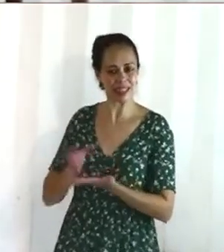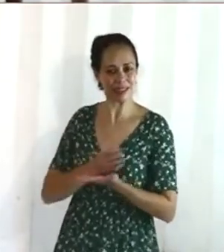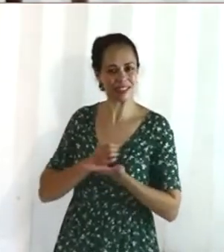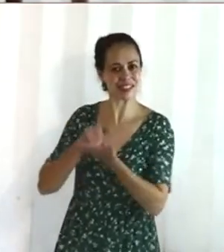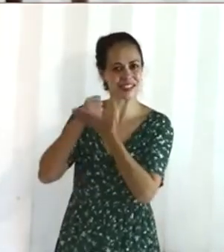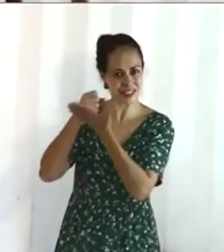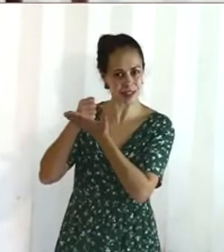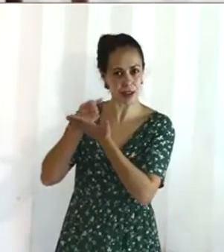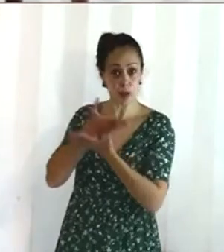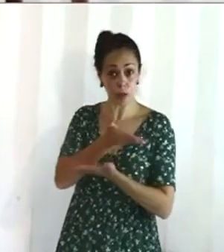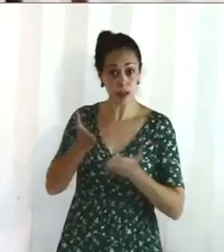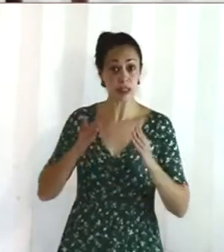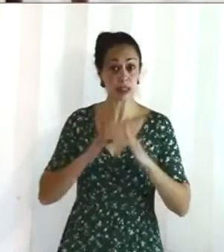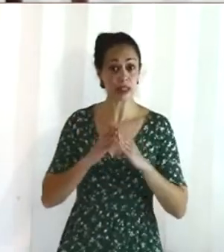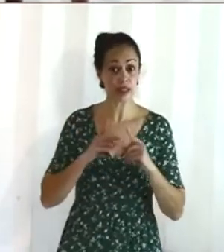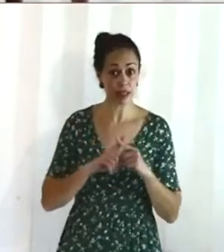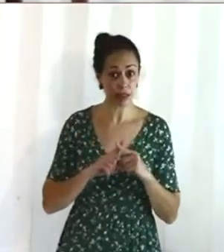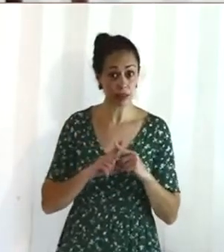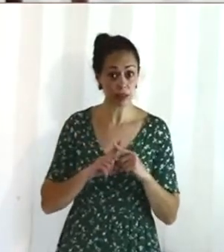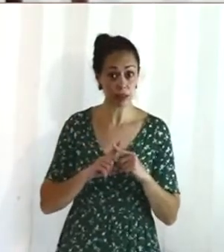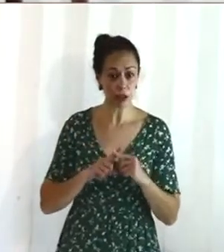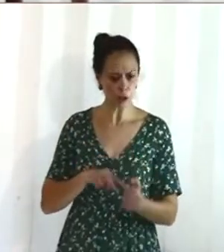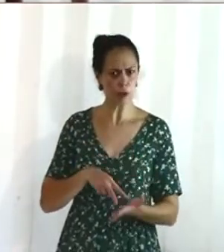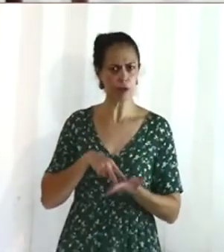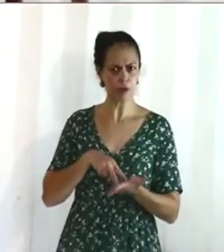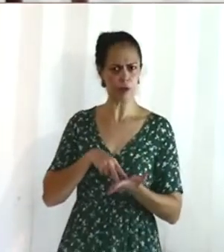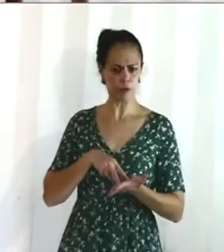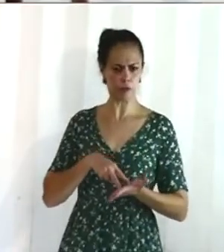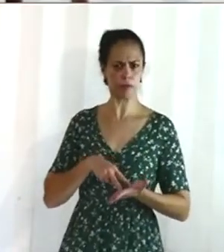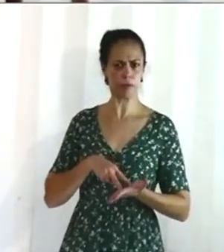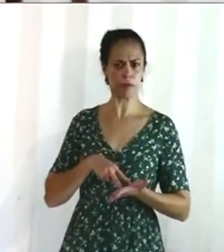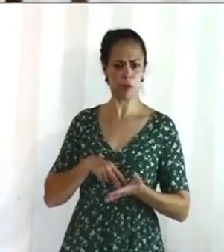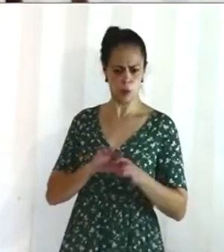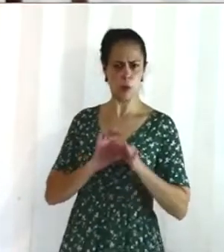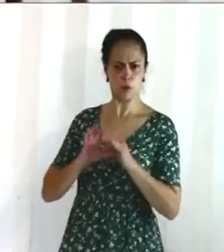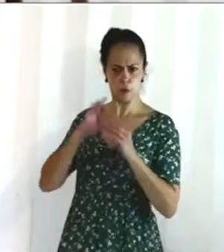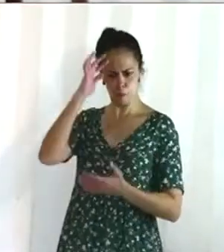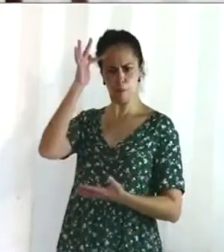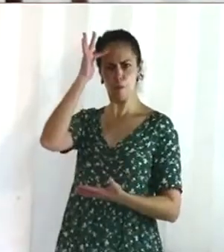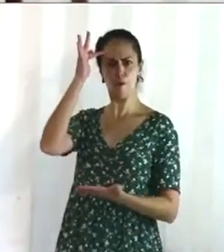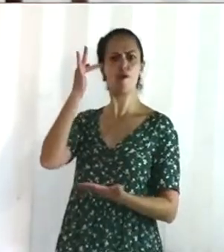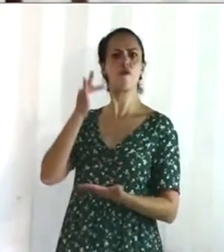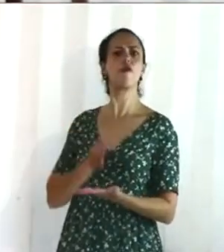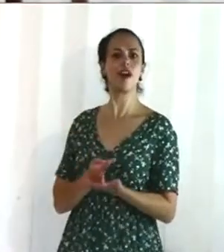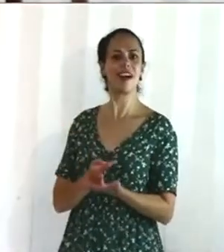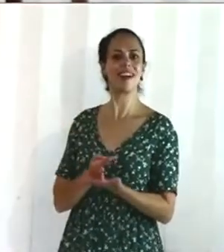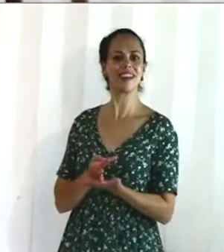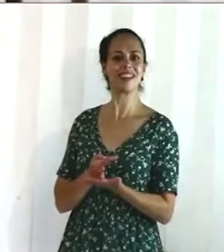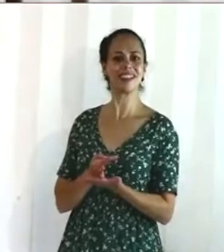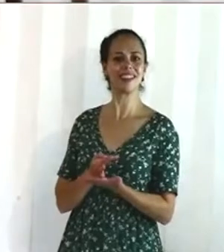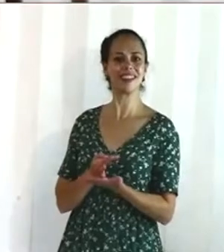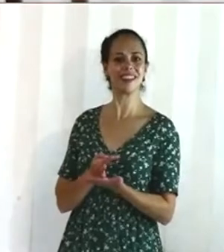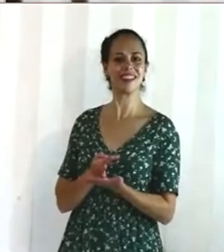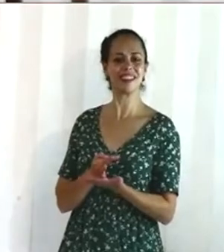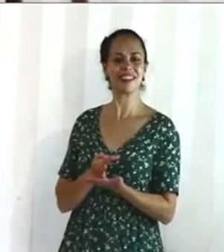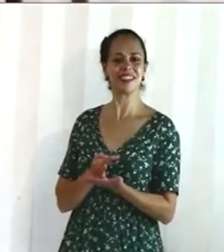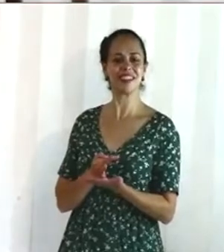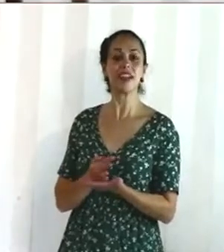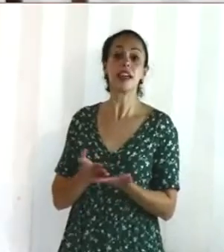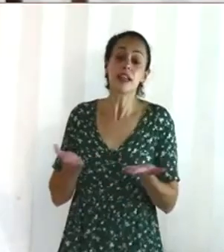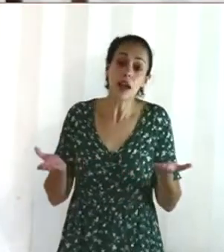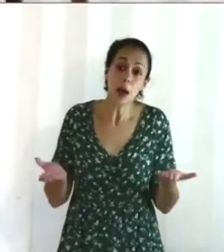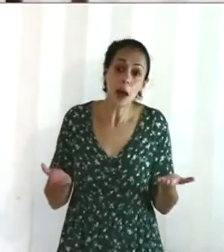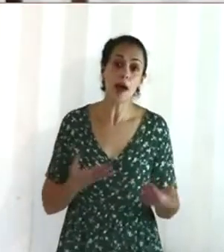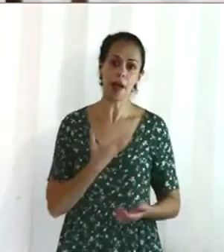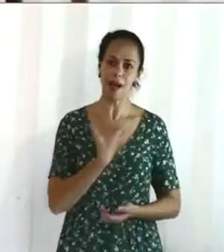na união que você tem com Cristo Jesus. Por isso que o Natal, em comunhão com a família, só